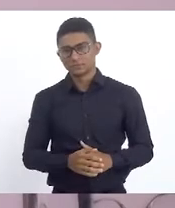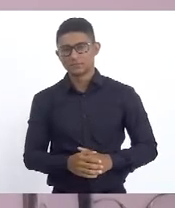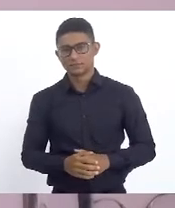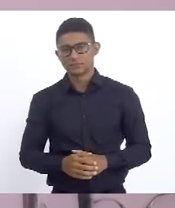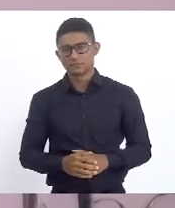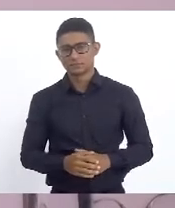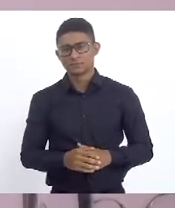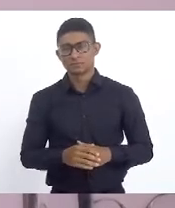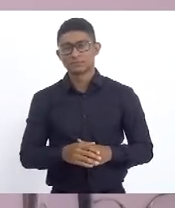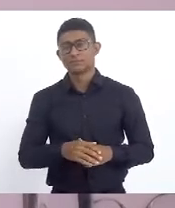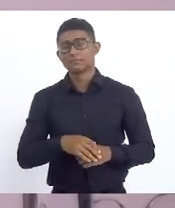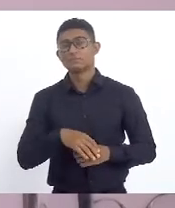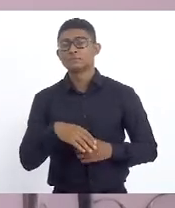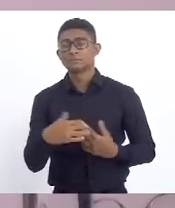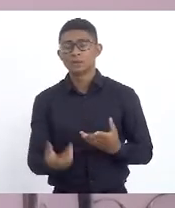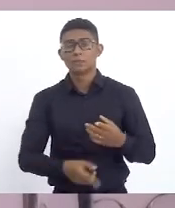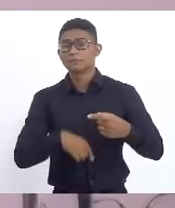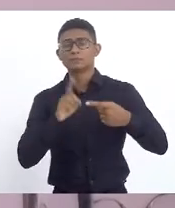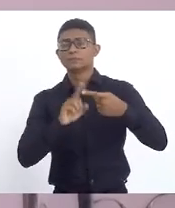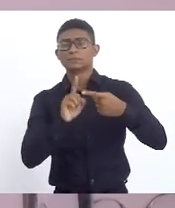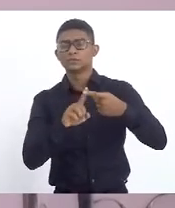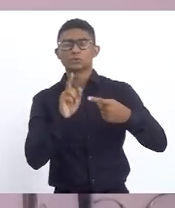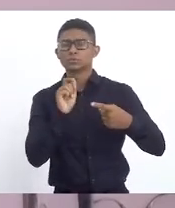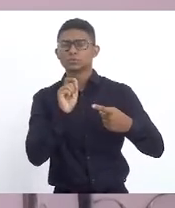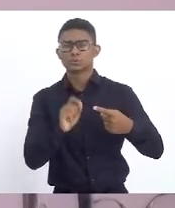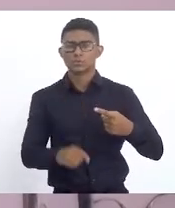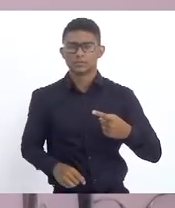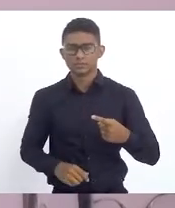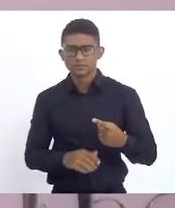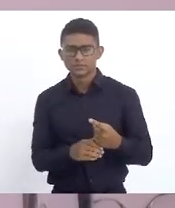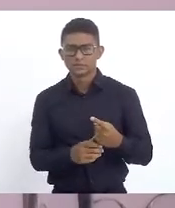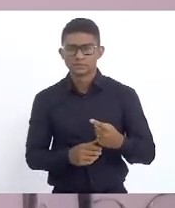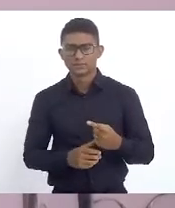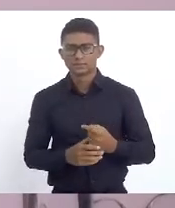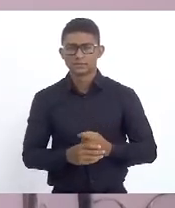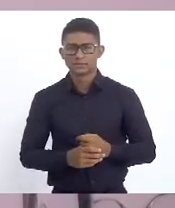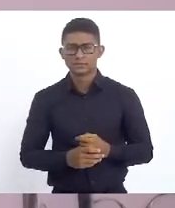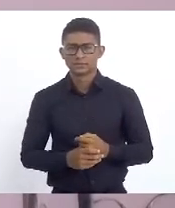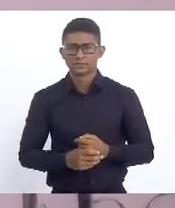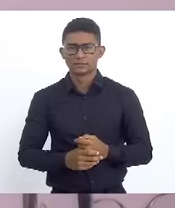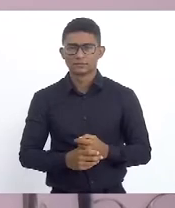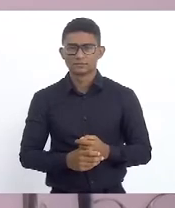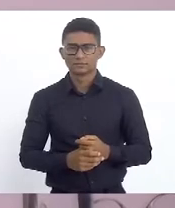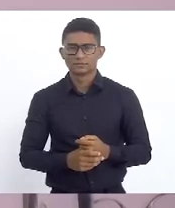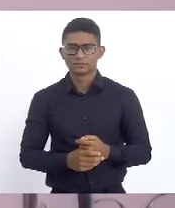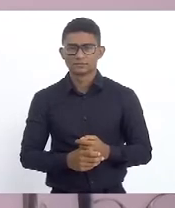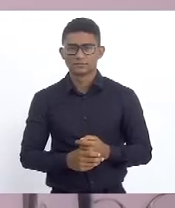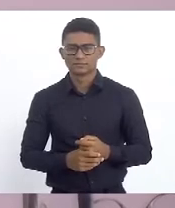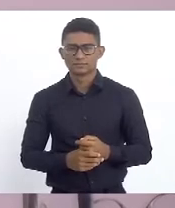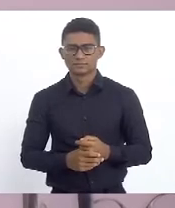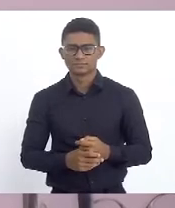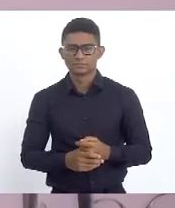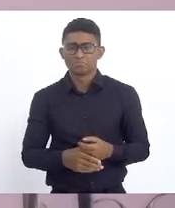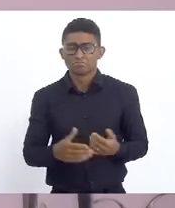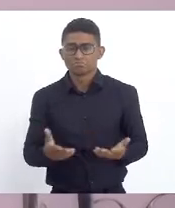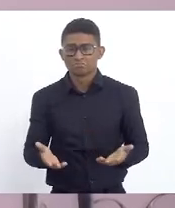então a primeira questão que se coloca, né, é que nós não